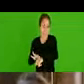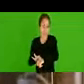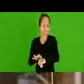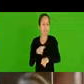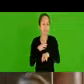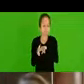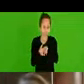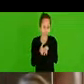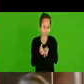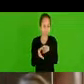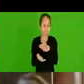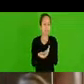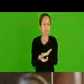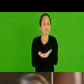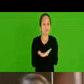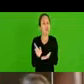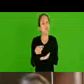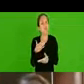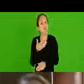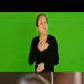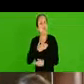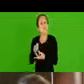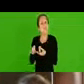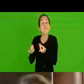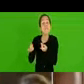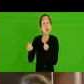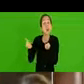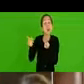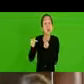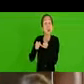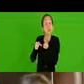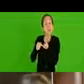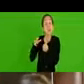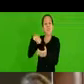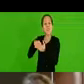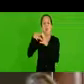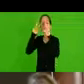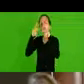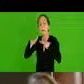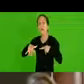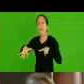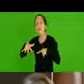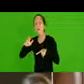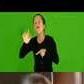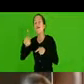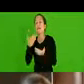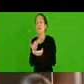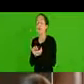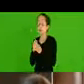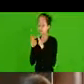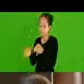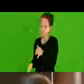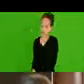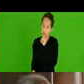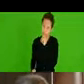apropriamos na pesquisa qualitativa, nas ciências humanas, no estudo de caso. o estudo de caso não é a quantidade,